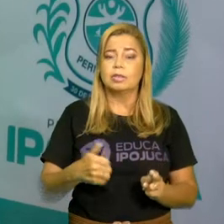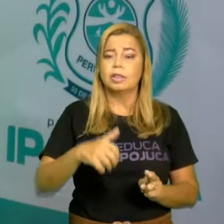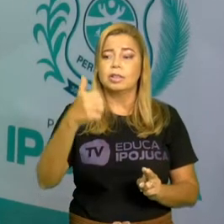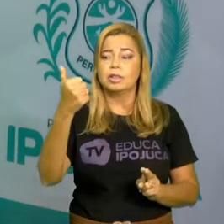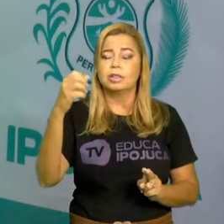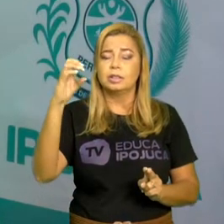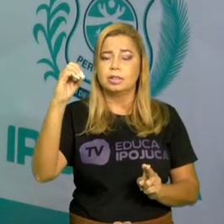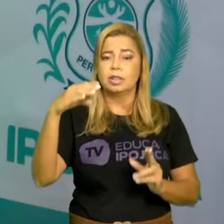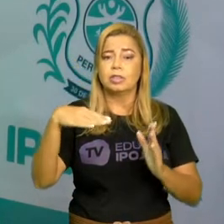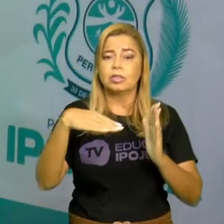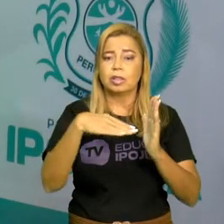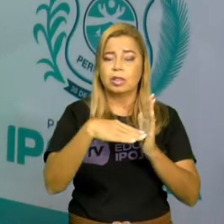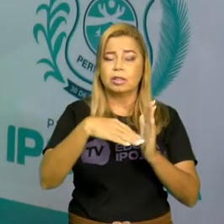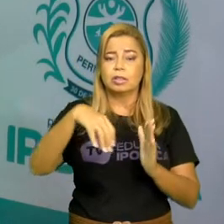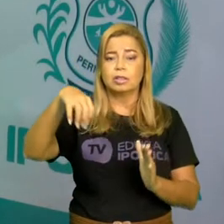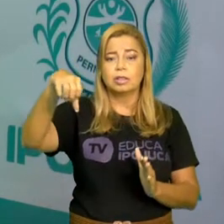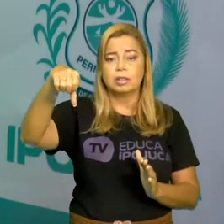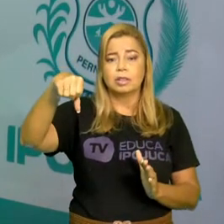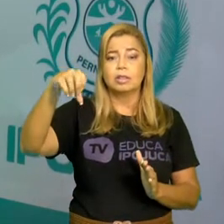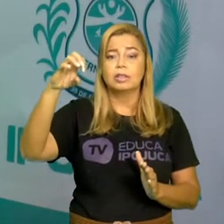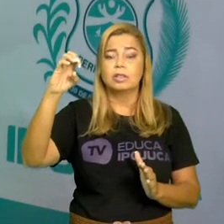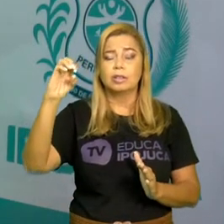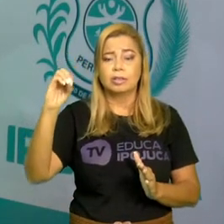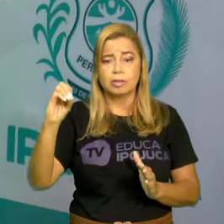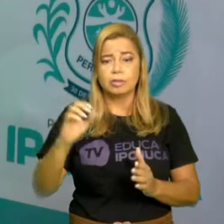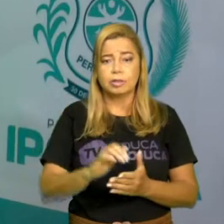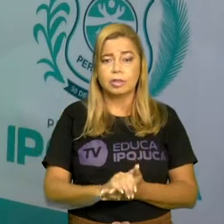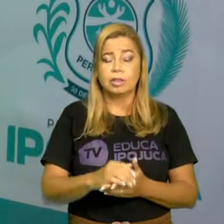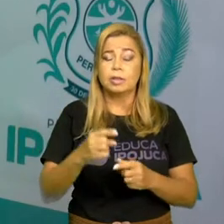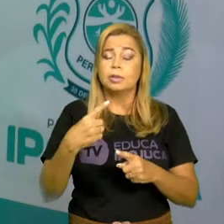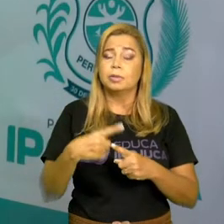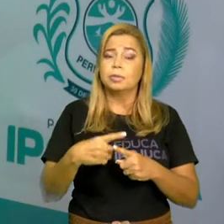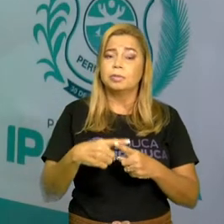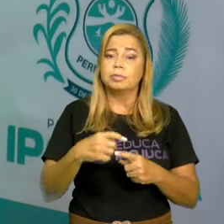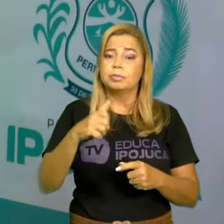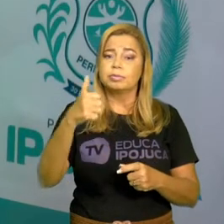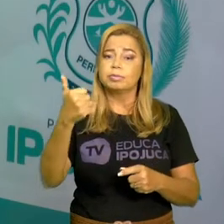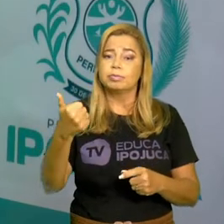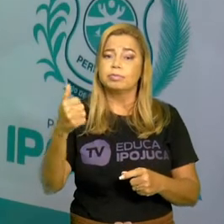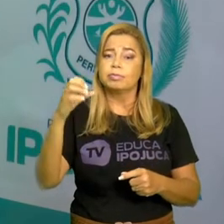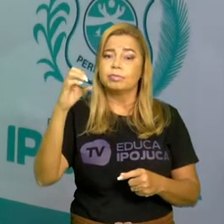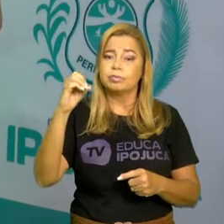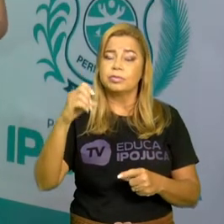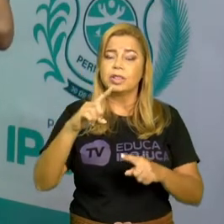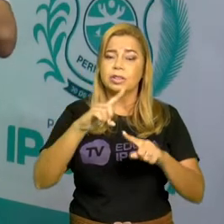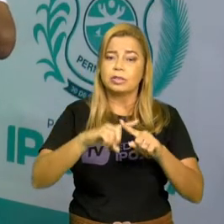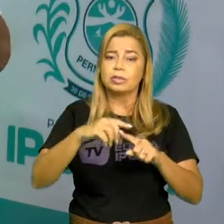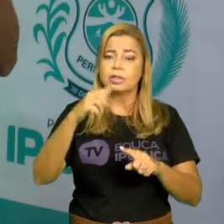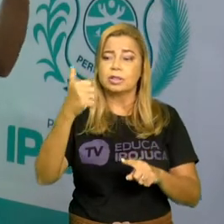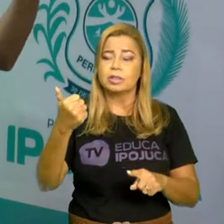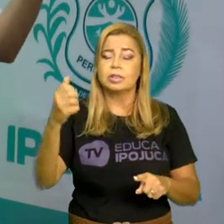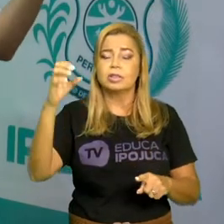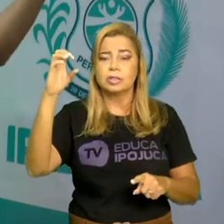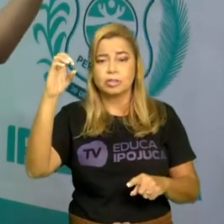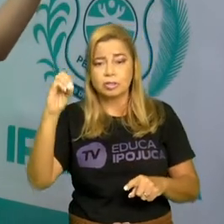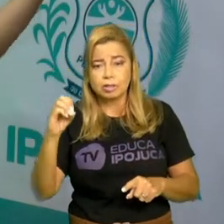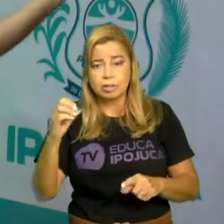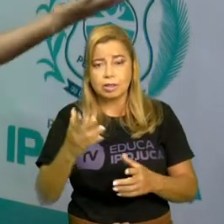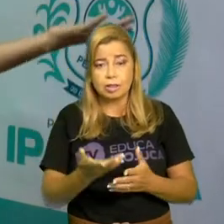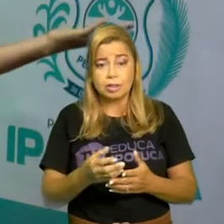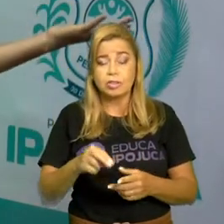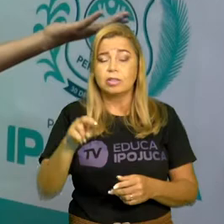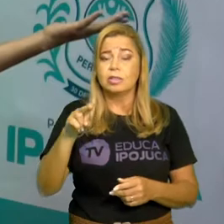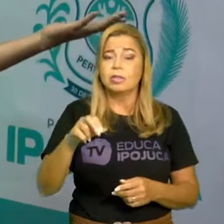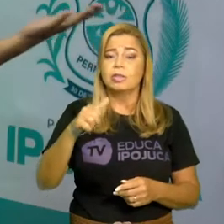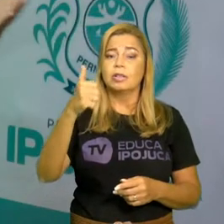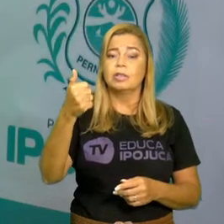Professora porque se eu tiver 10 vezes 10 eu tenho sem se eu tenho sem já não é uma dezena eu tenho